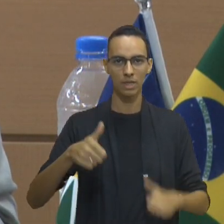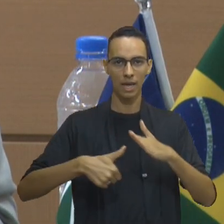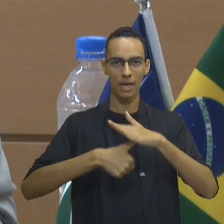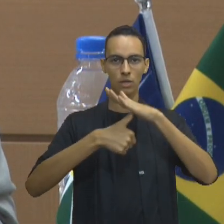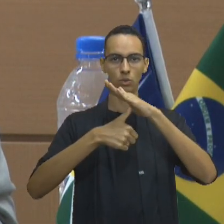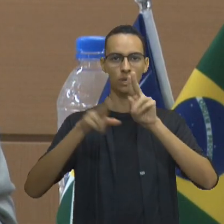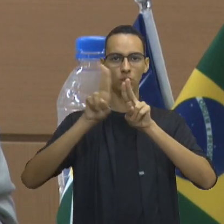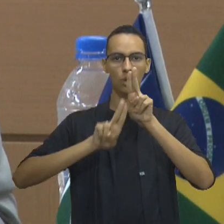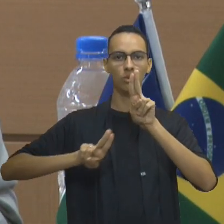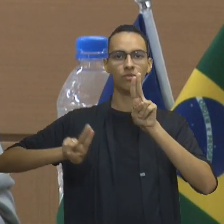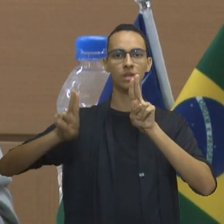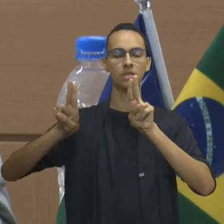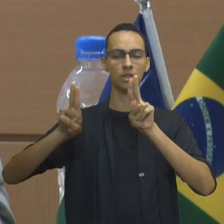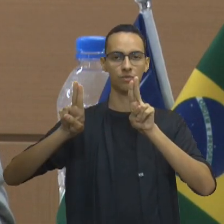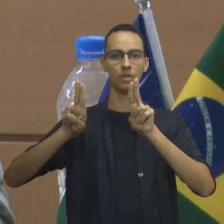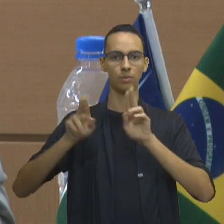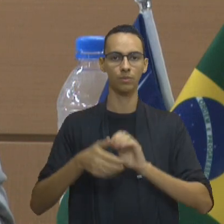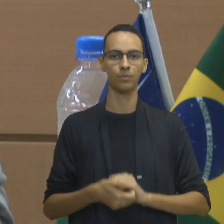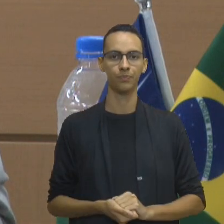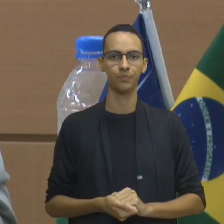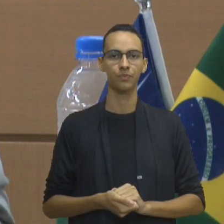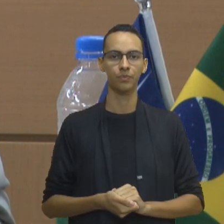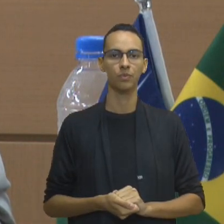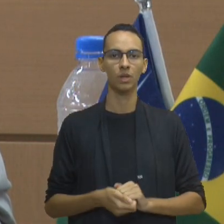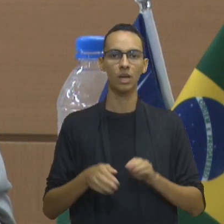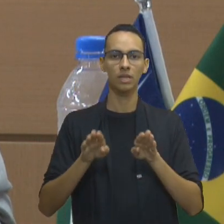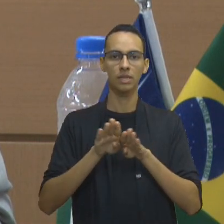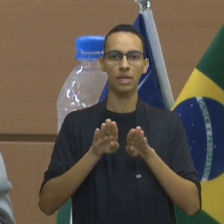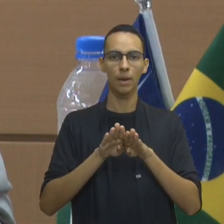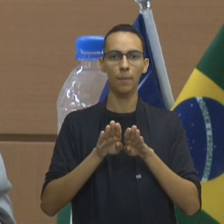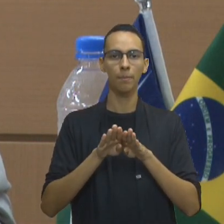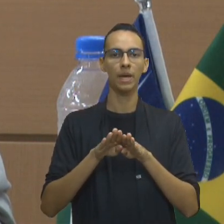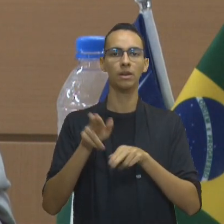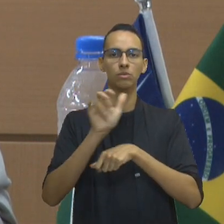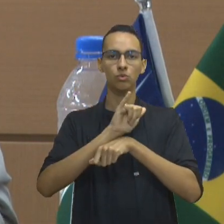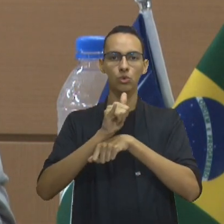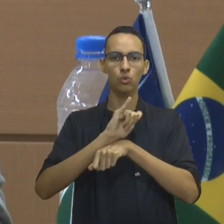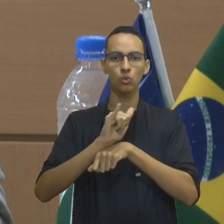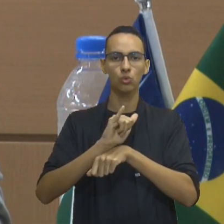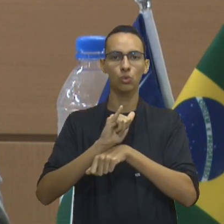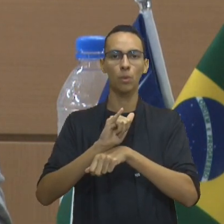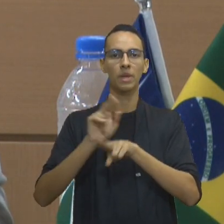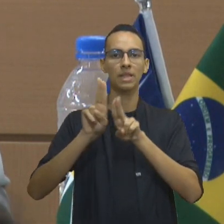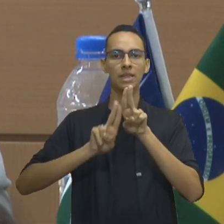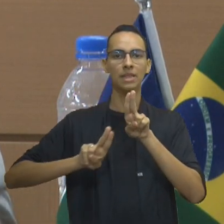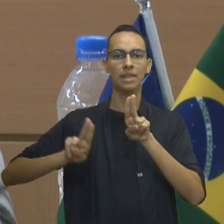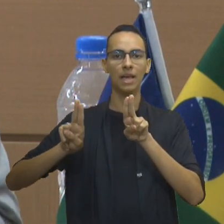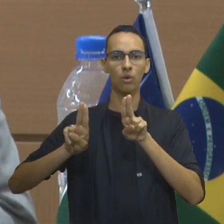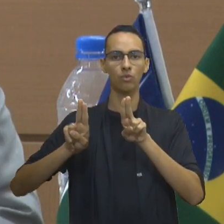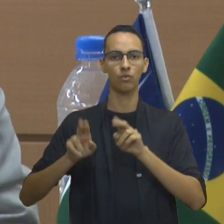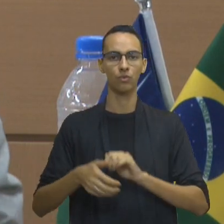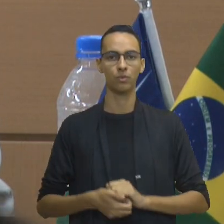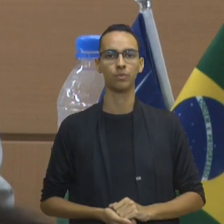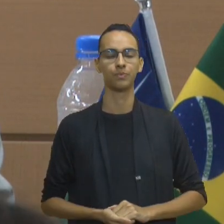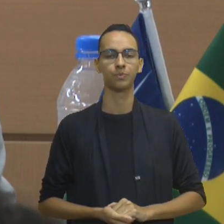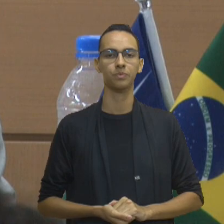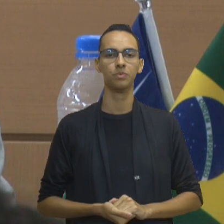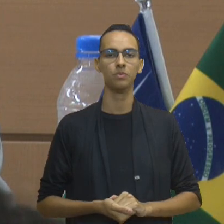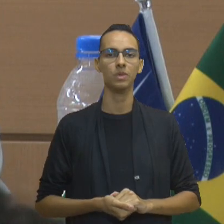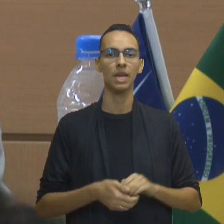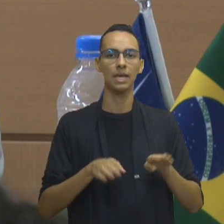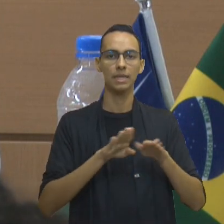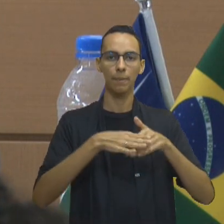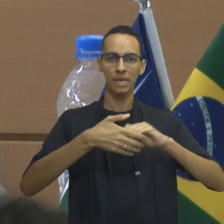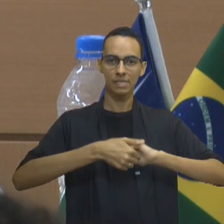Universidade Federal de Uberlândia, ou que nos acompanham pelo canal da UFO no YouTube. Também